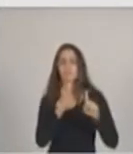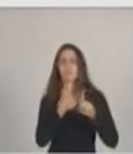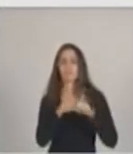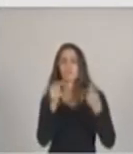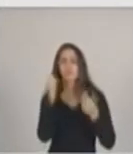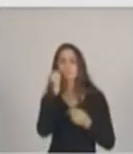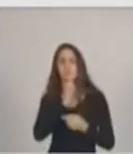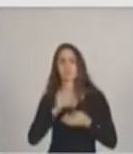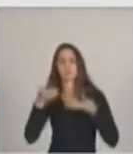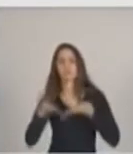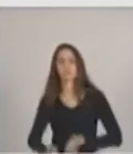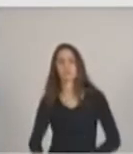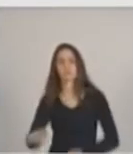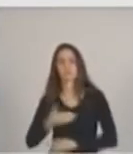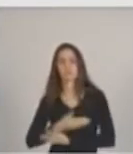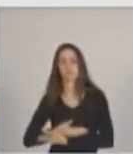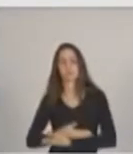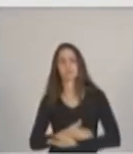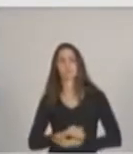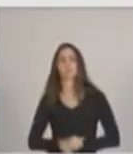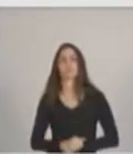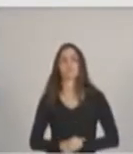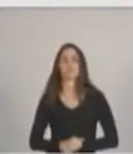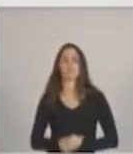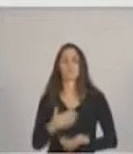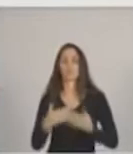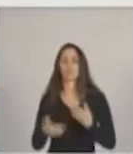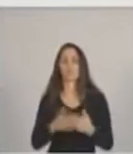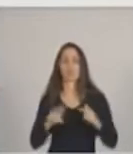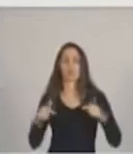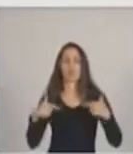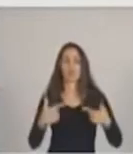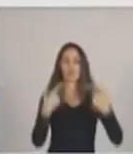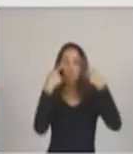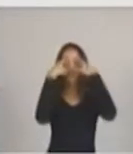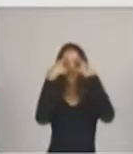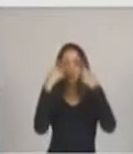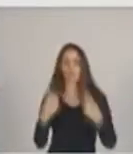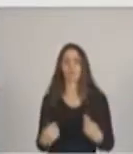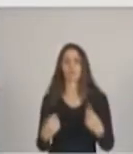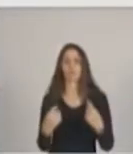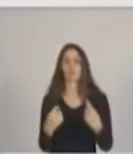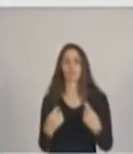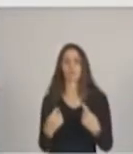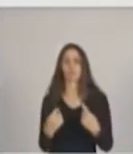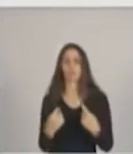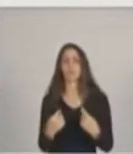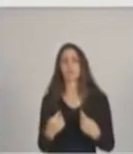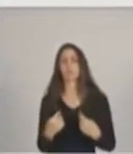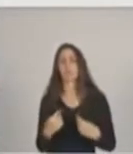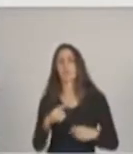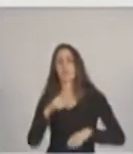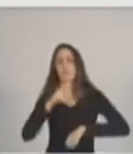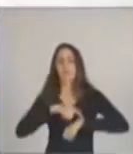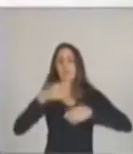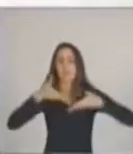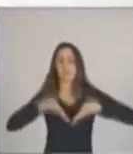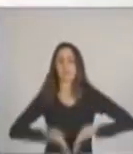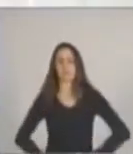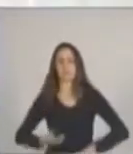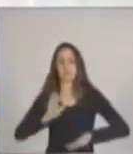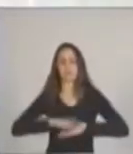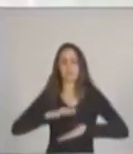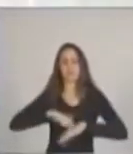parturiente, contra quaisquer tipo de atos caracterizados como violência obstétrica praticada no Estado do